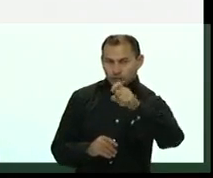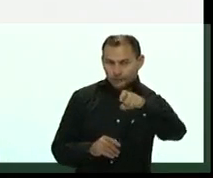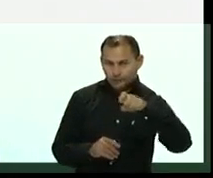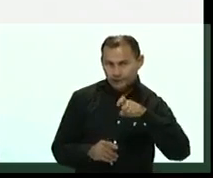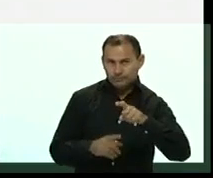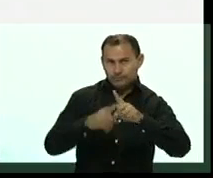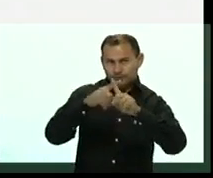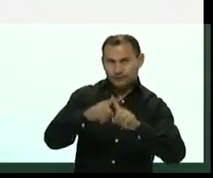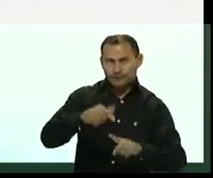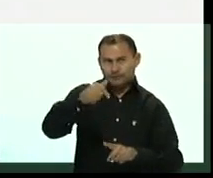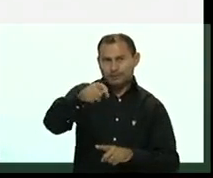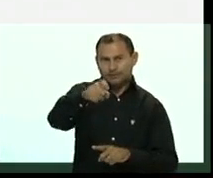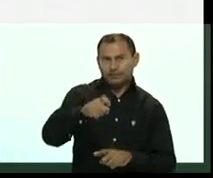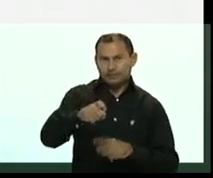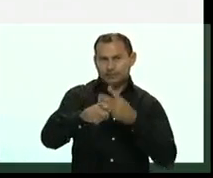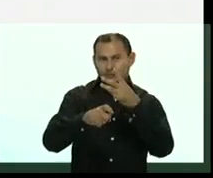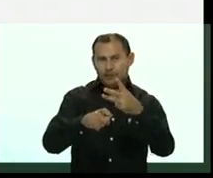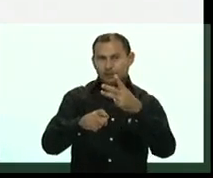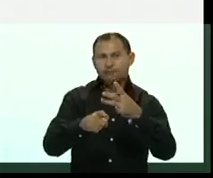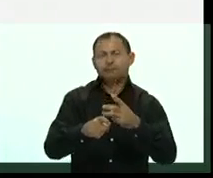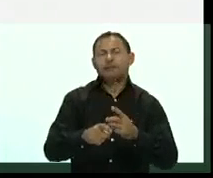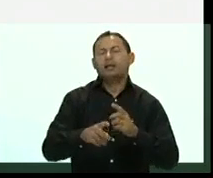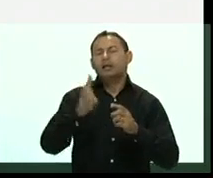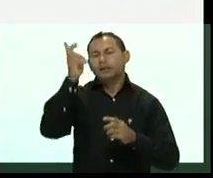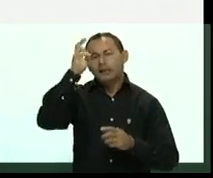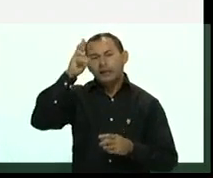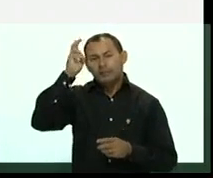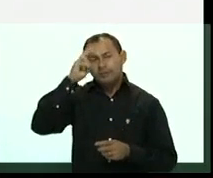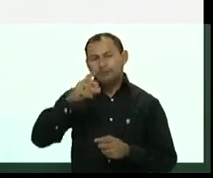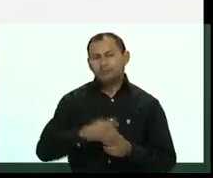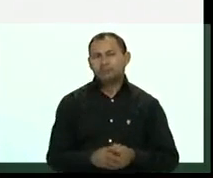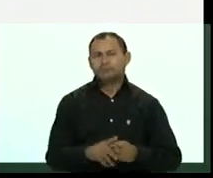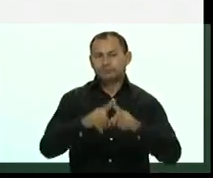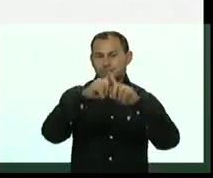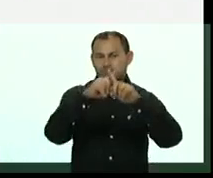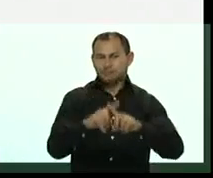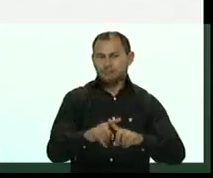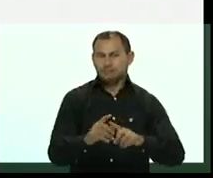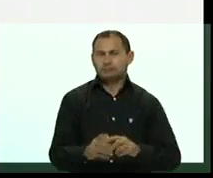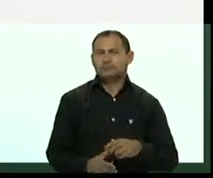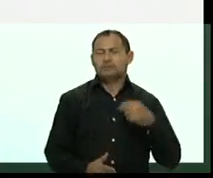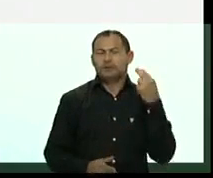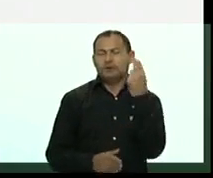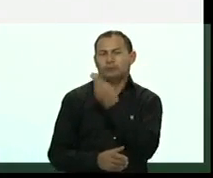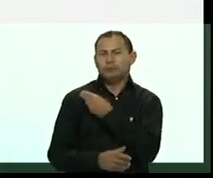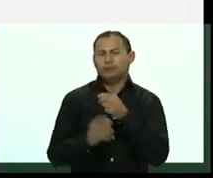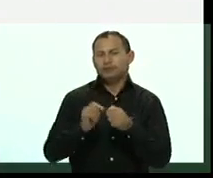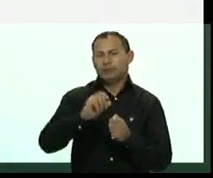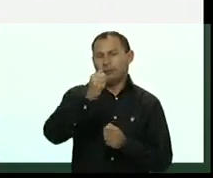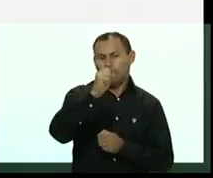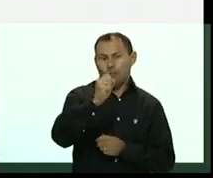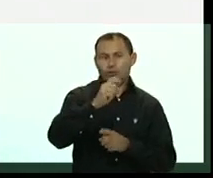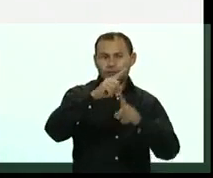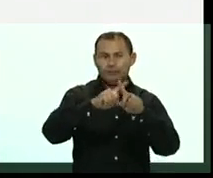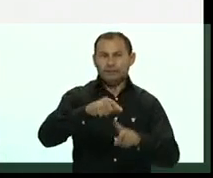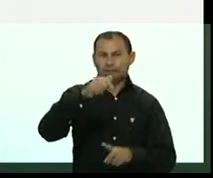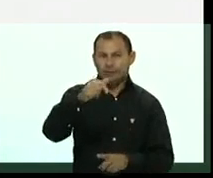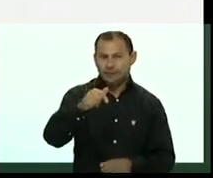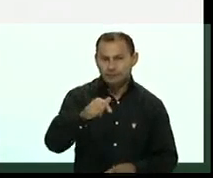8x vezes 7x ao cubo. Lembre-se, quando a gente está fazendo multiplicação, nós vamos fazer 8 vezes